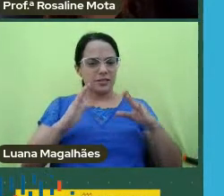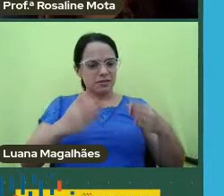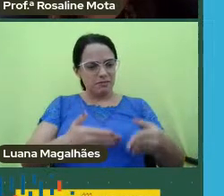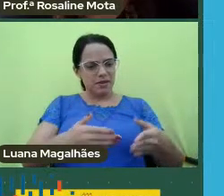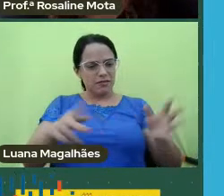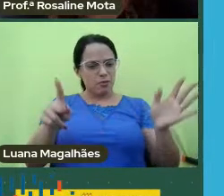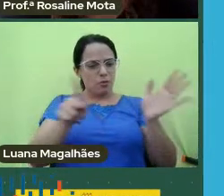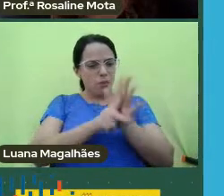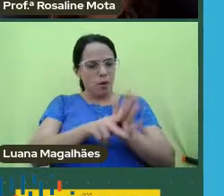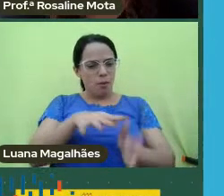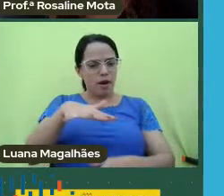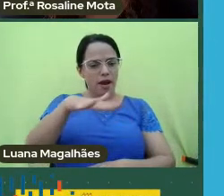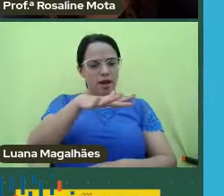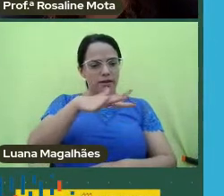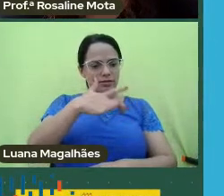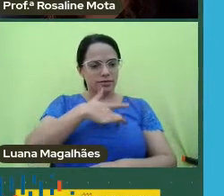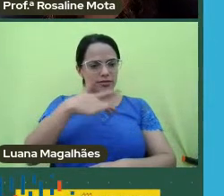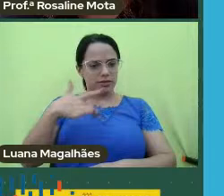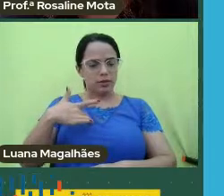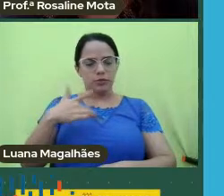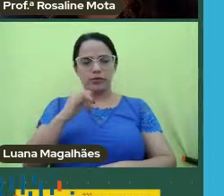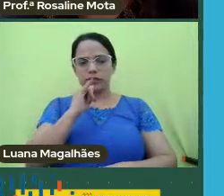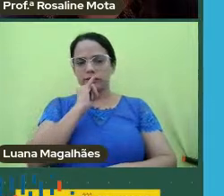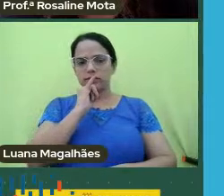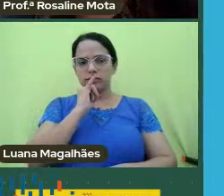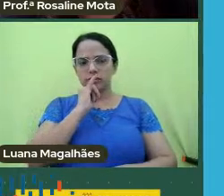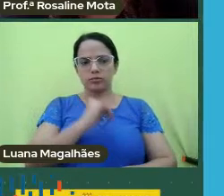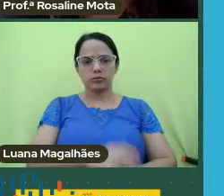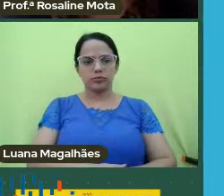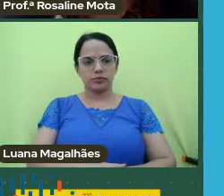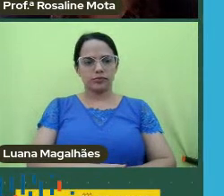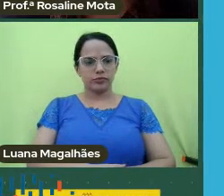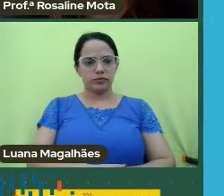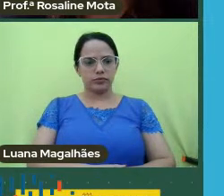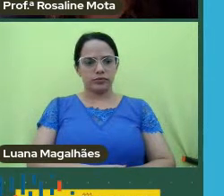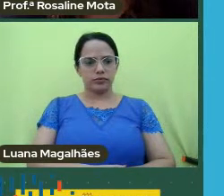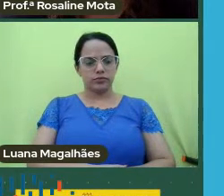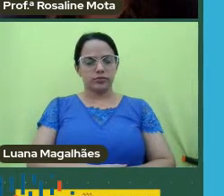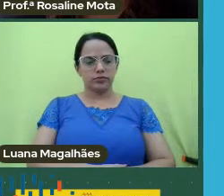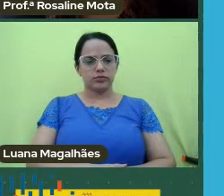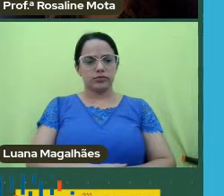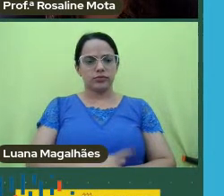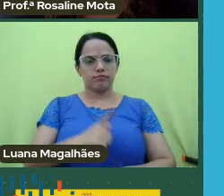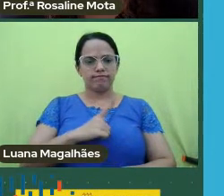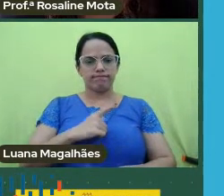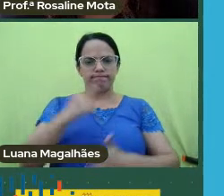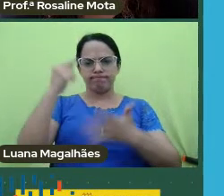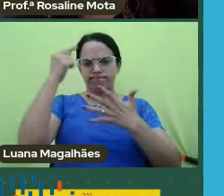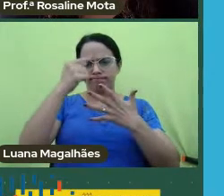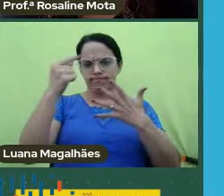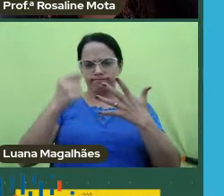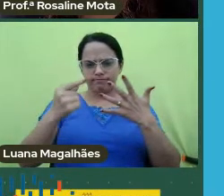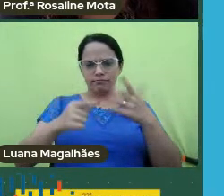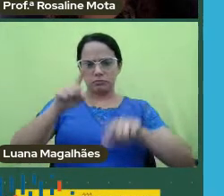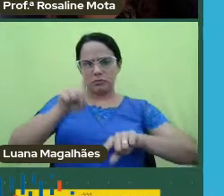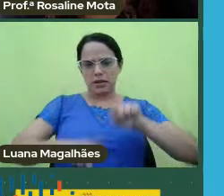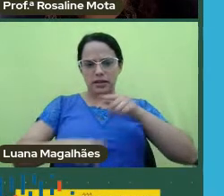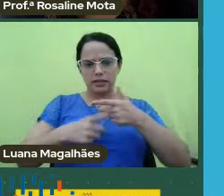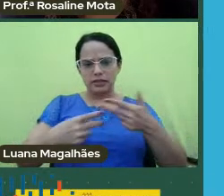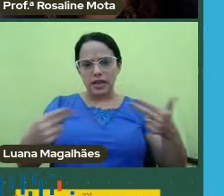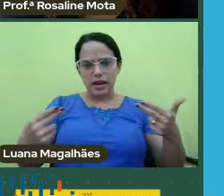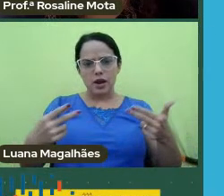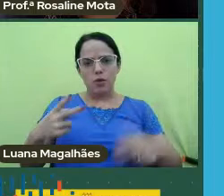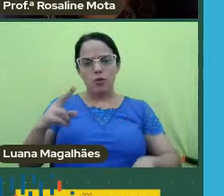específicas. A exemplo, pronto, os tomógrafos, aceleradores linear, que